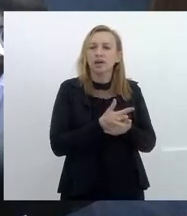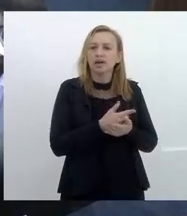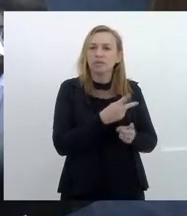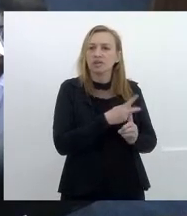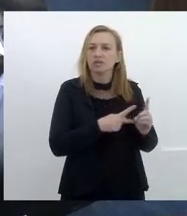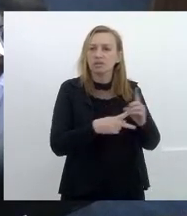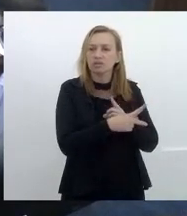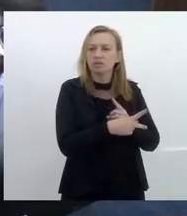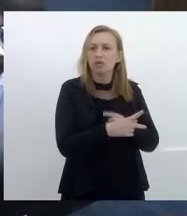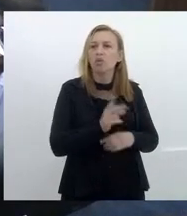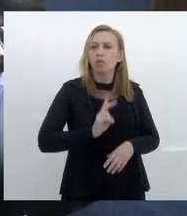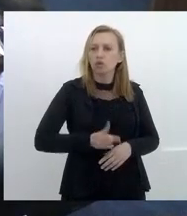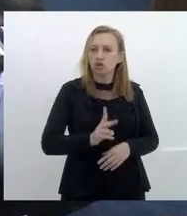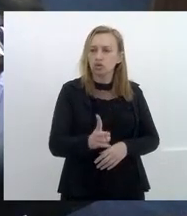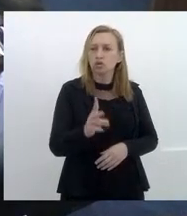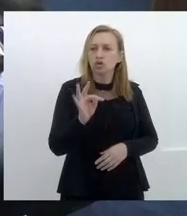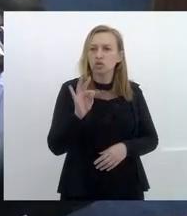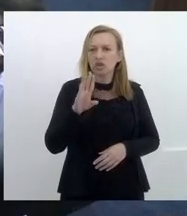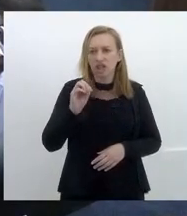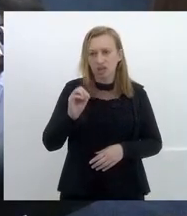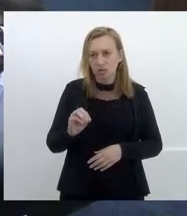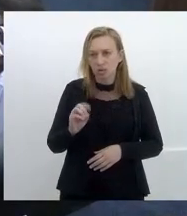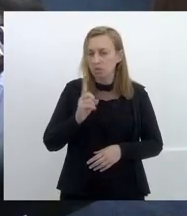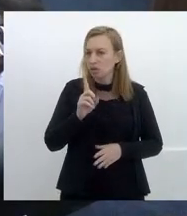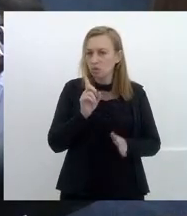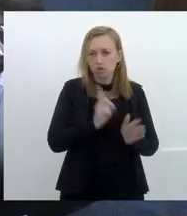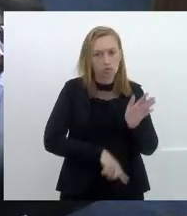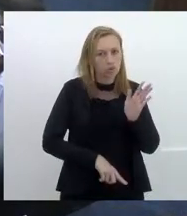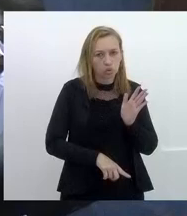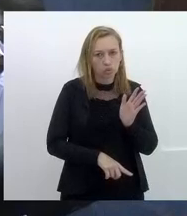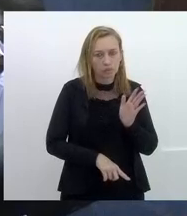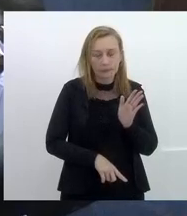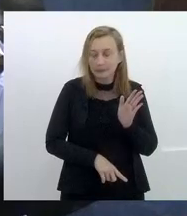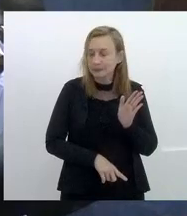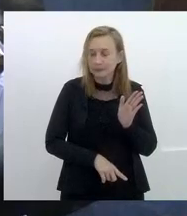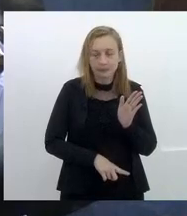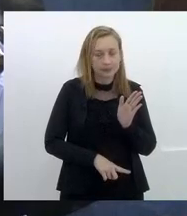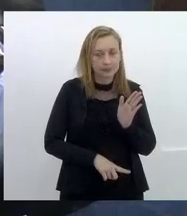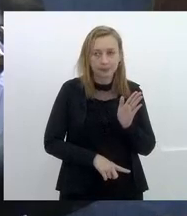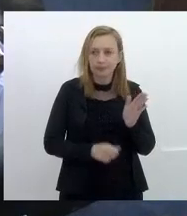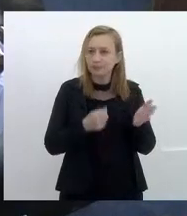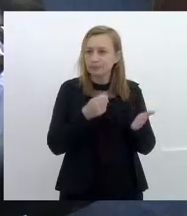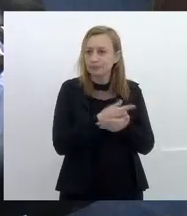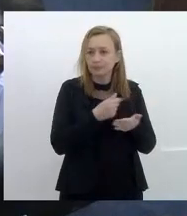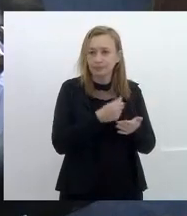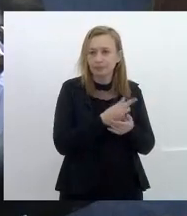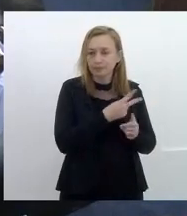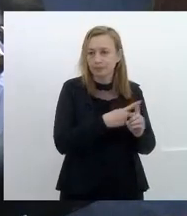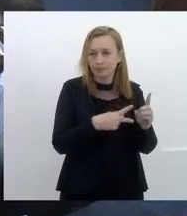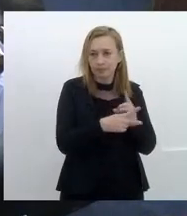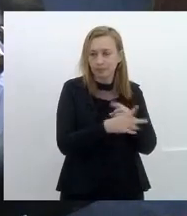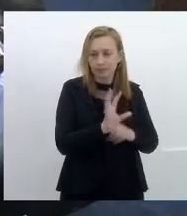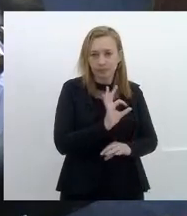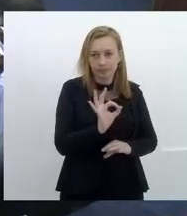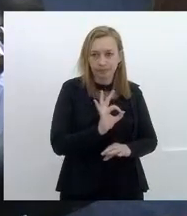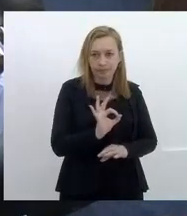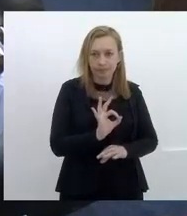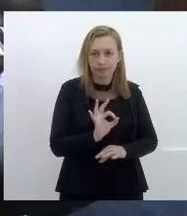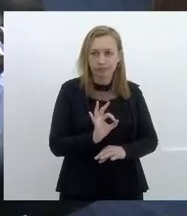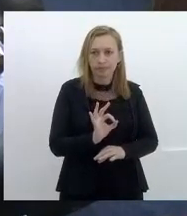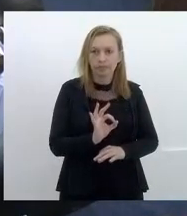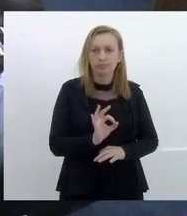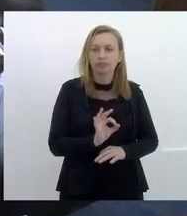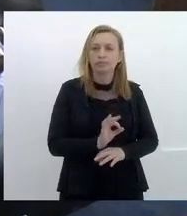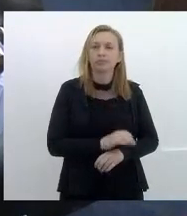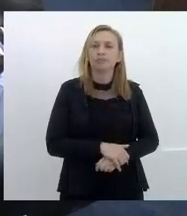um teto tá a gente não reduziu a contribuição a gente não tá é